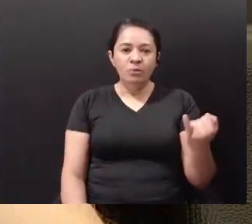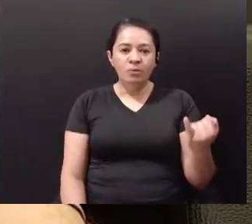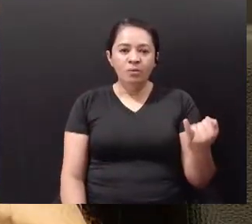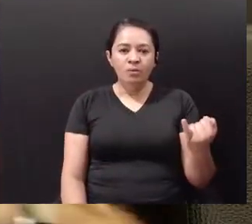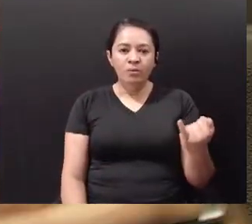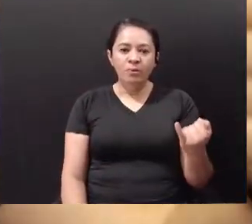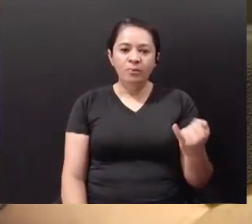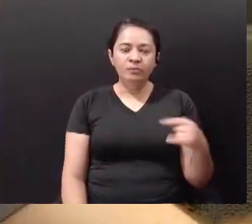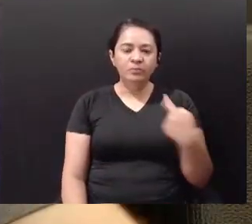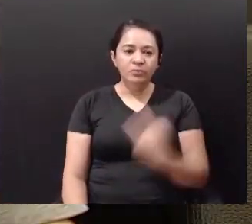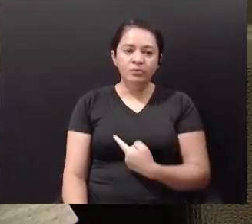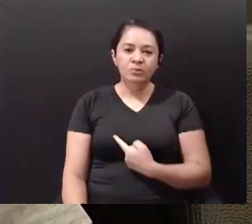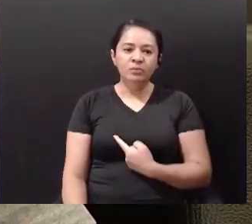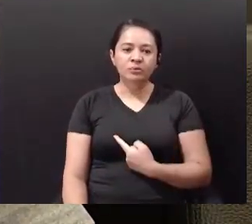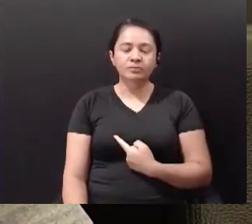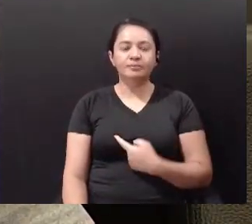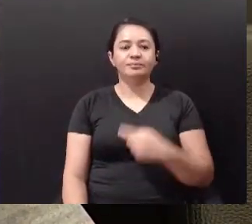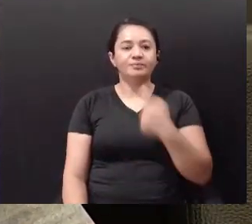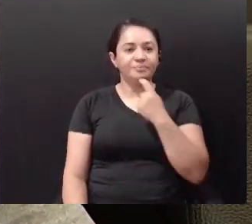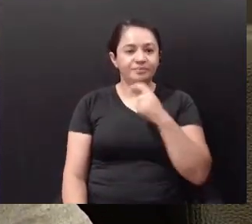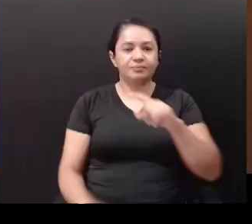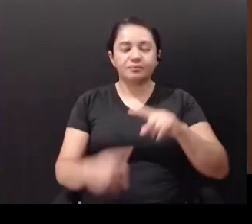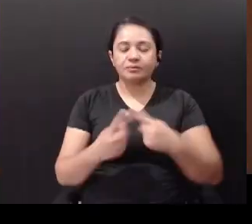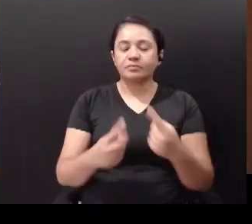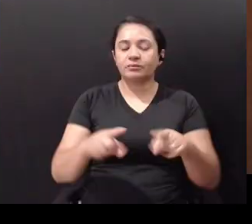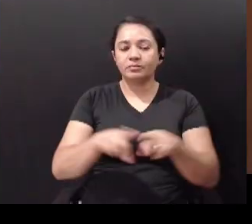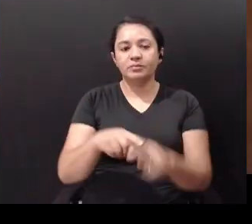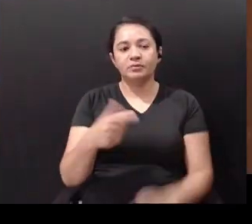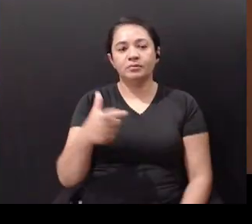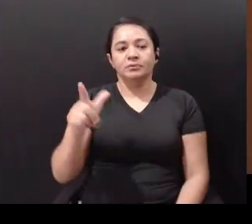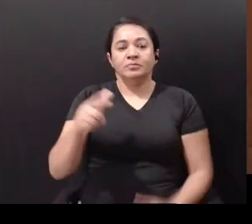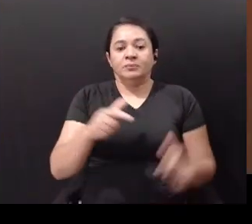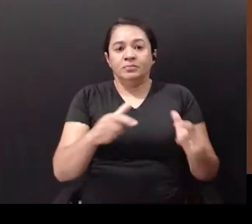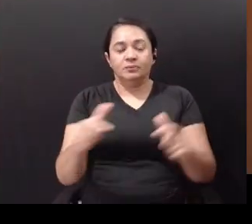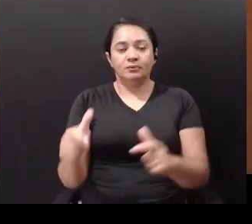na Vila de São Carlos, mas também para outros espaços.